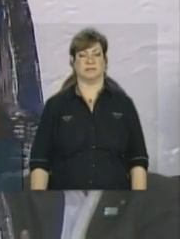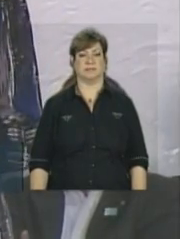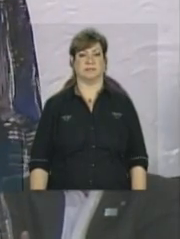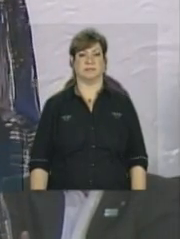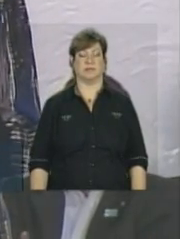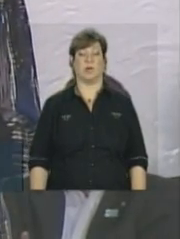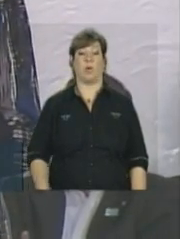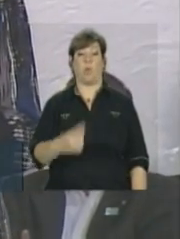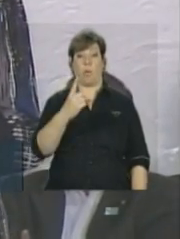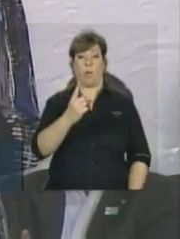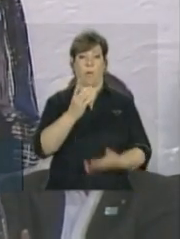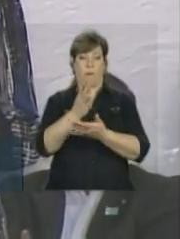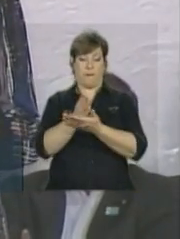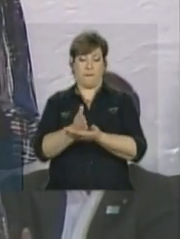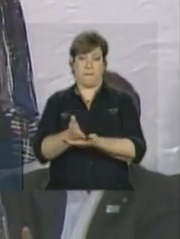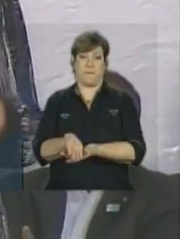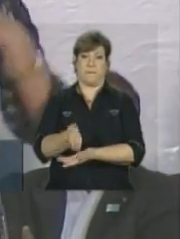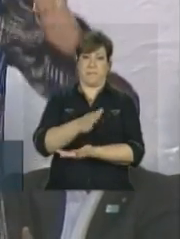uma parte